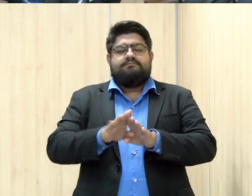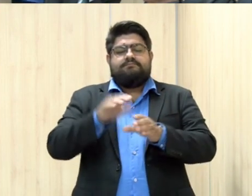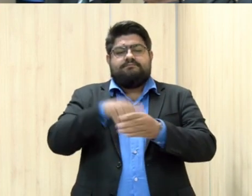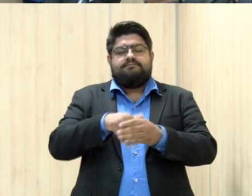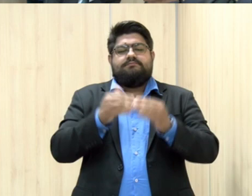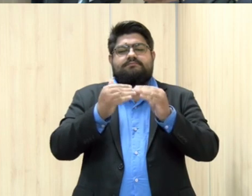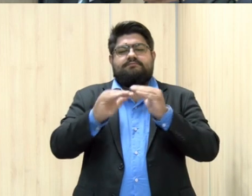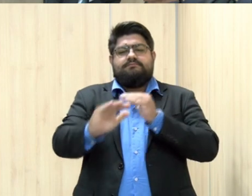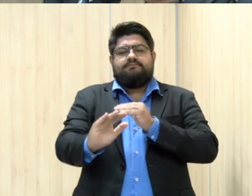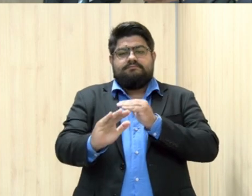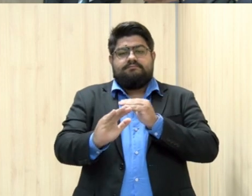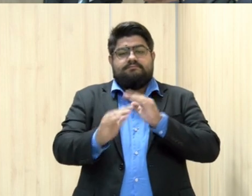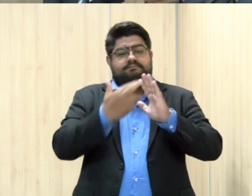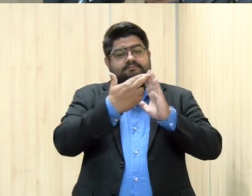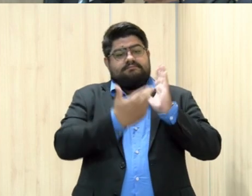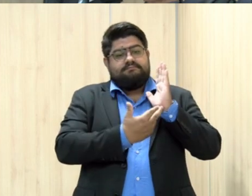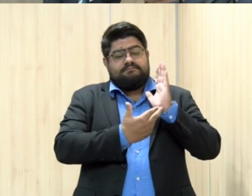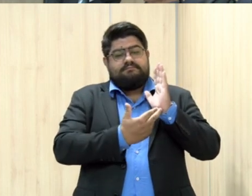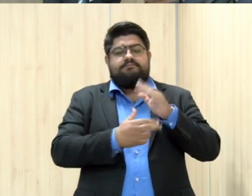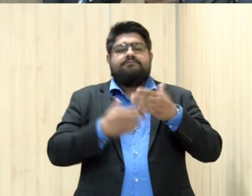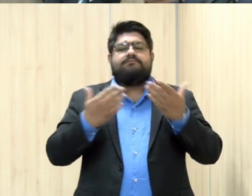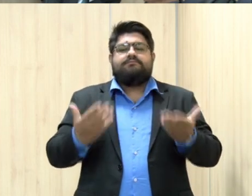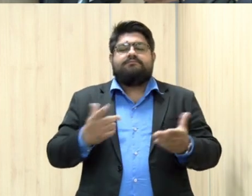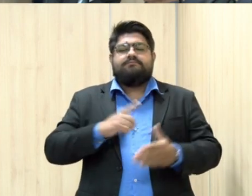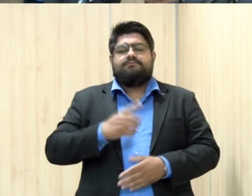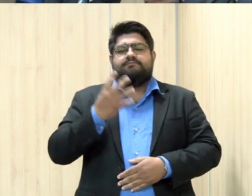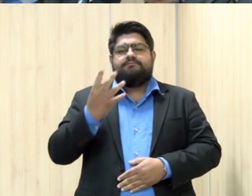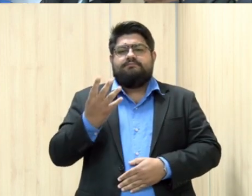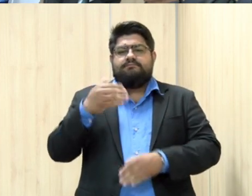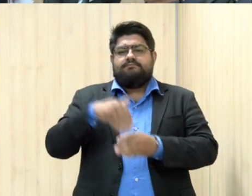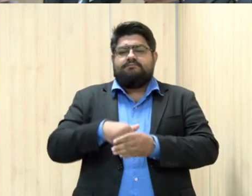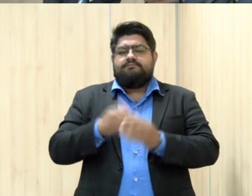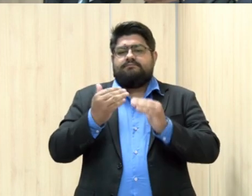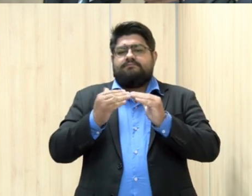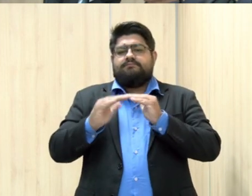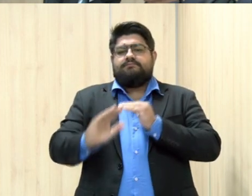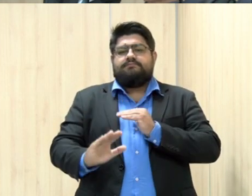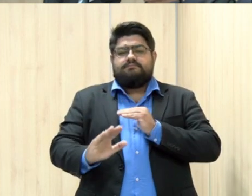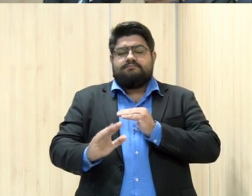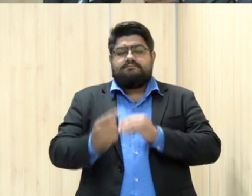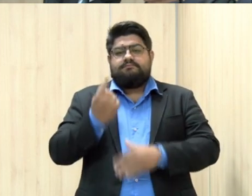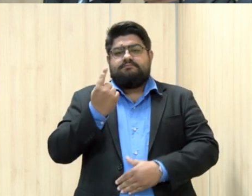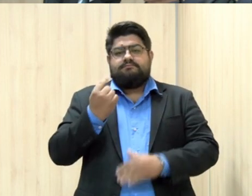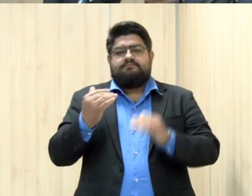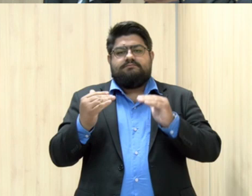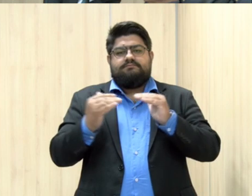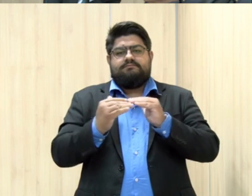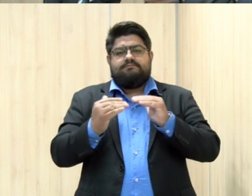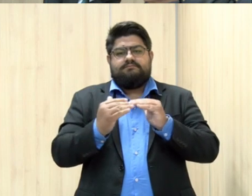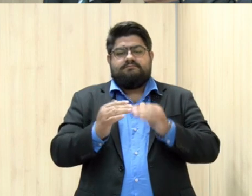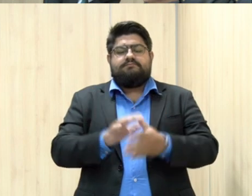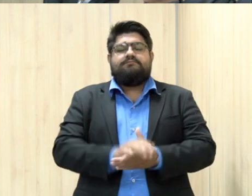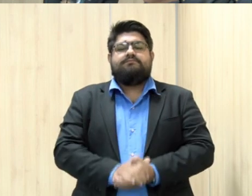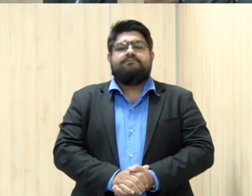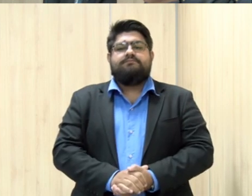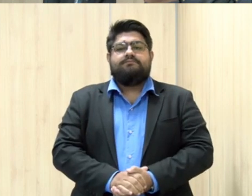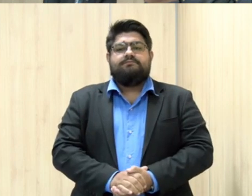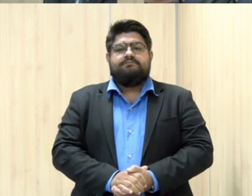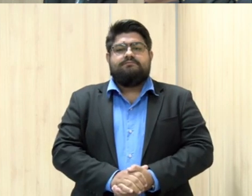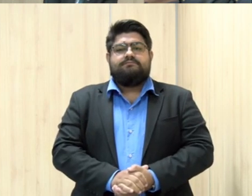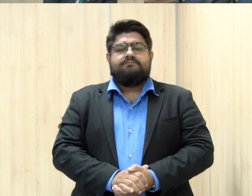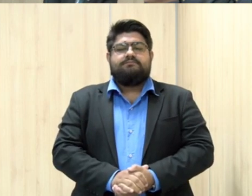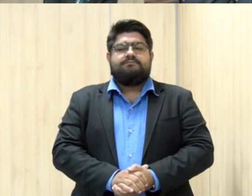contrário voto do relator portanto nós temos quatro votos contrário um voto favorável